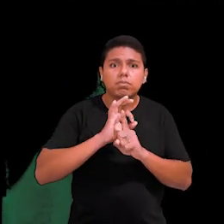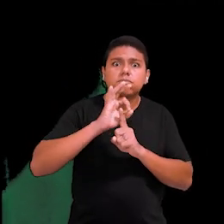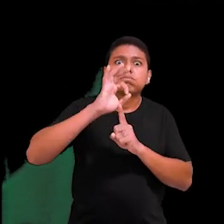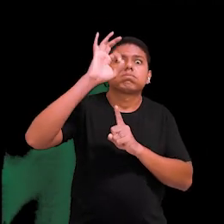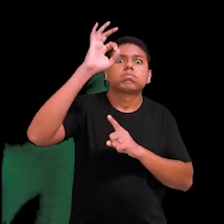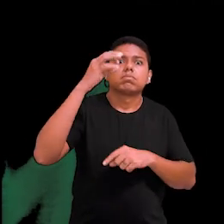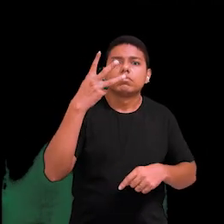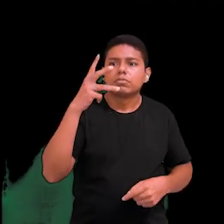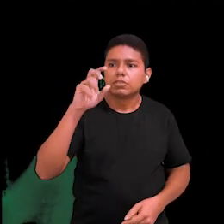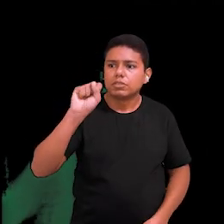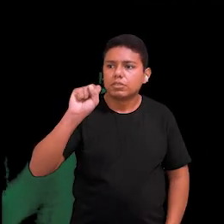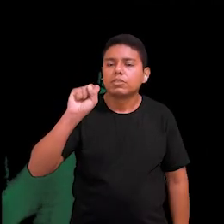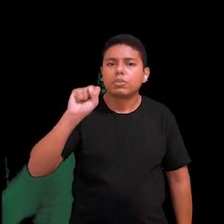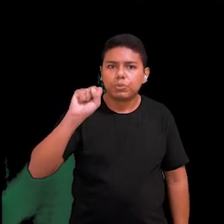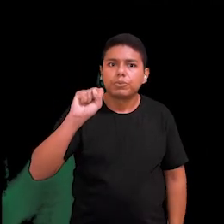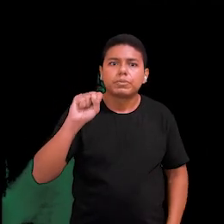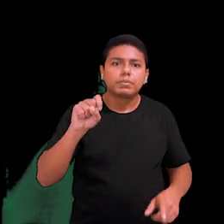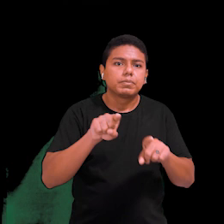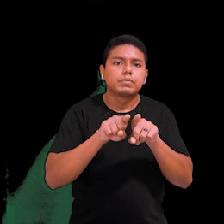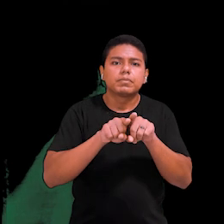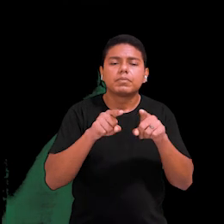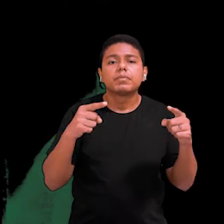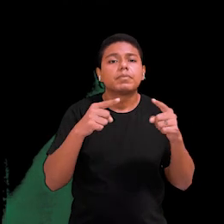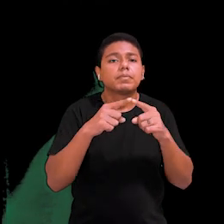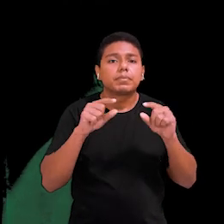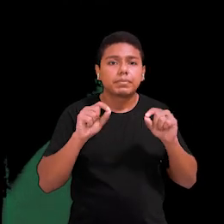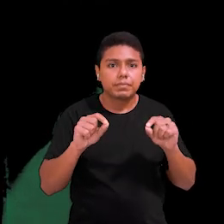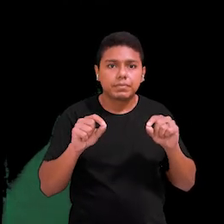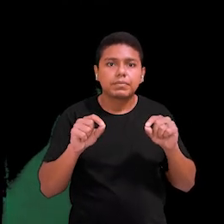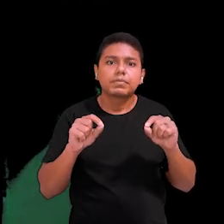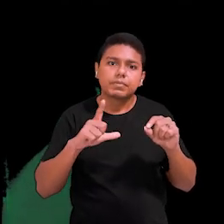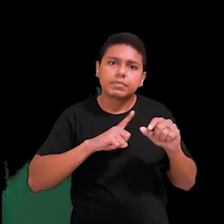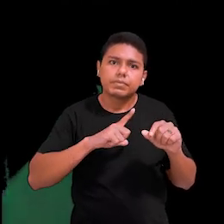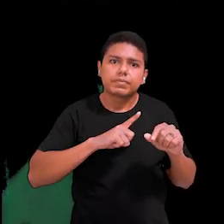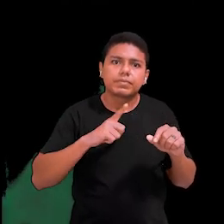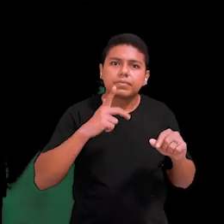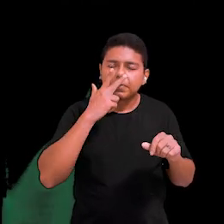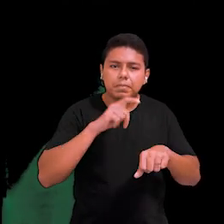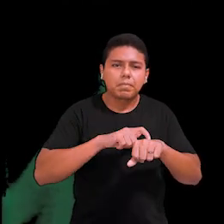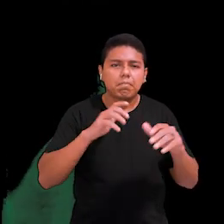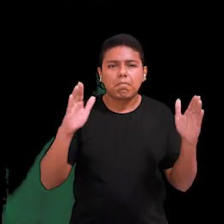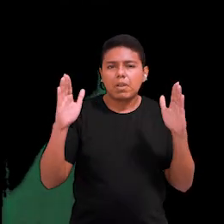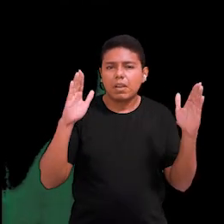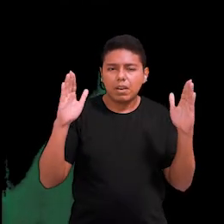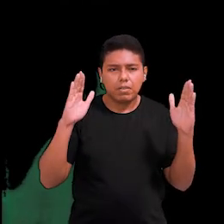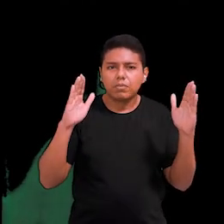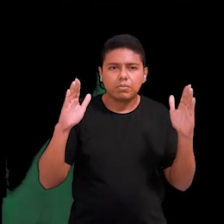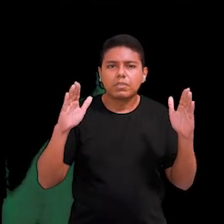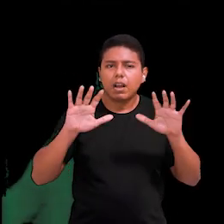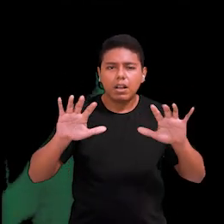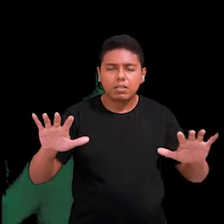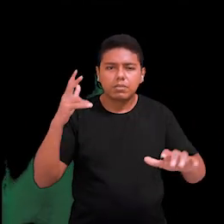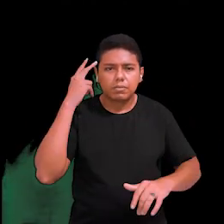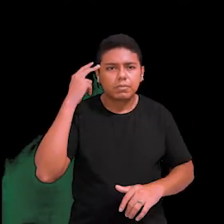24 horas, onde a gente pode ter uma temperatura de até 38 graus Celsius, sendo considerada esperado